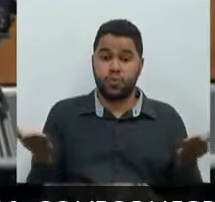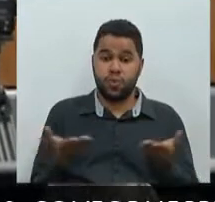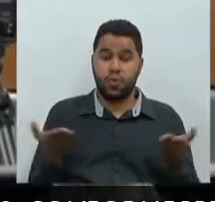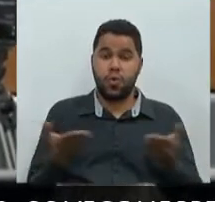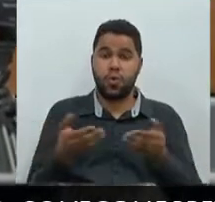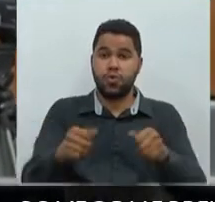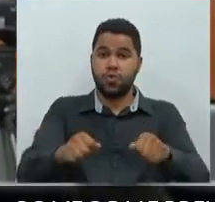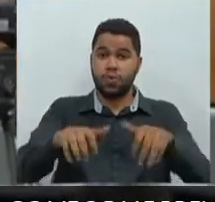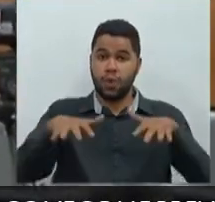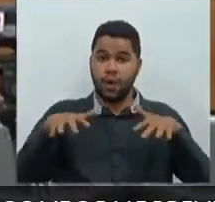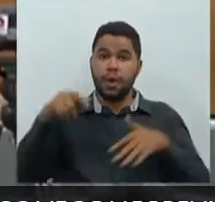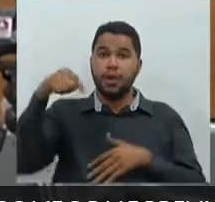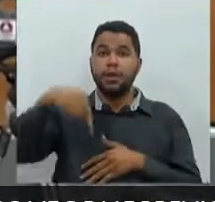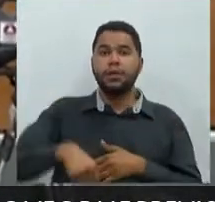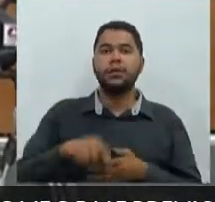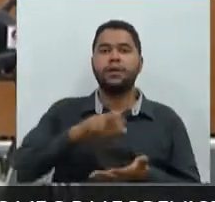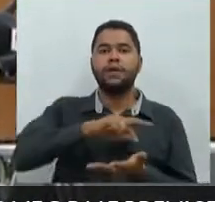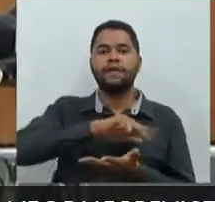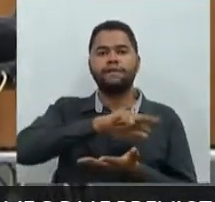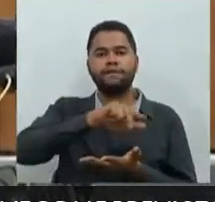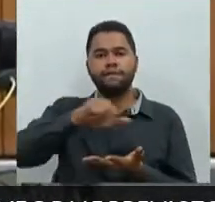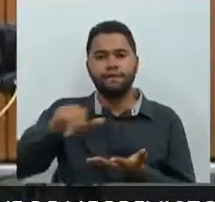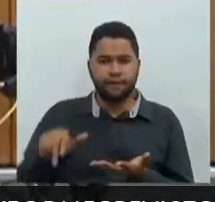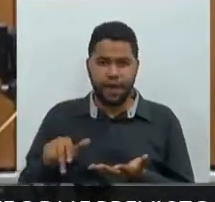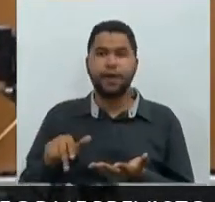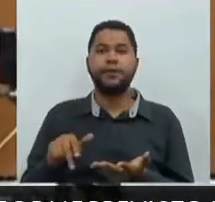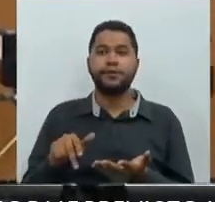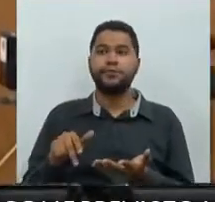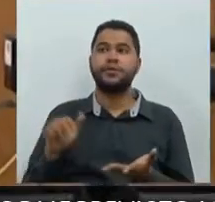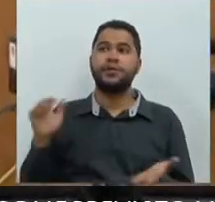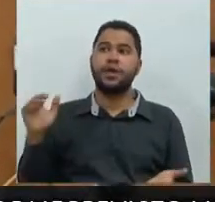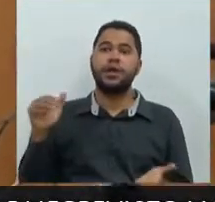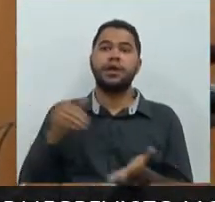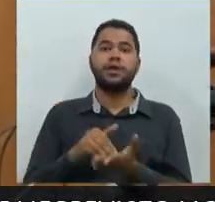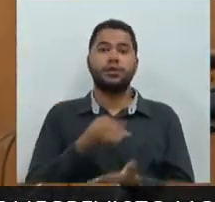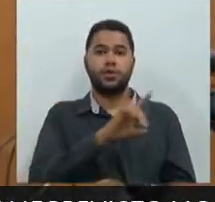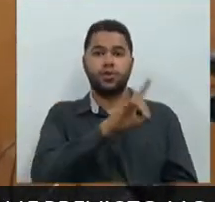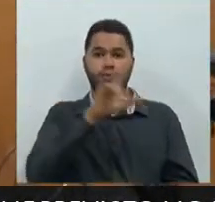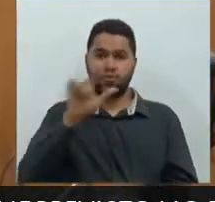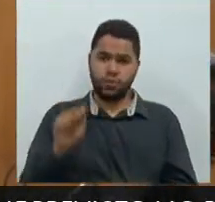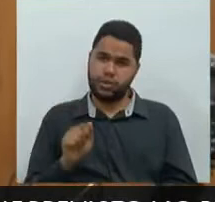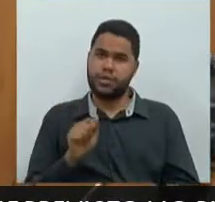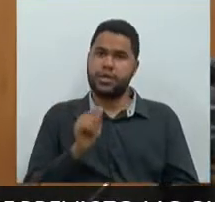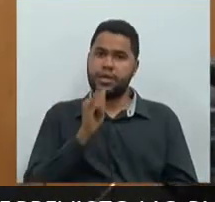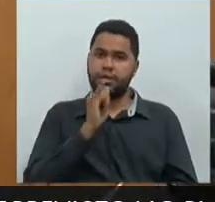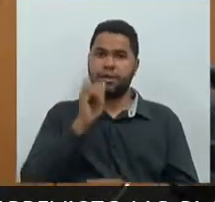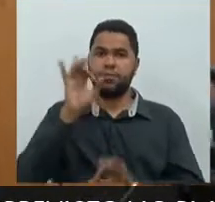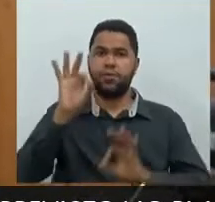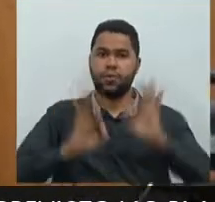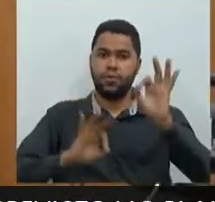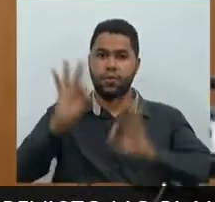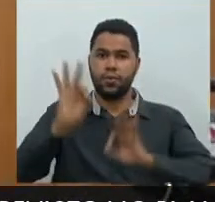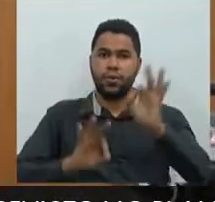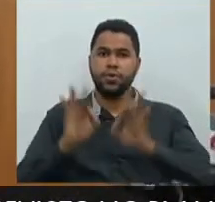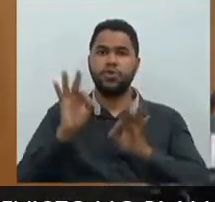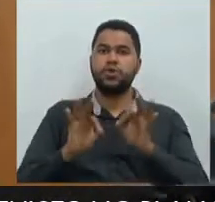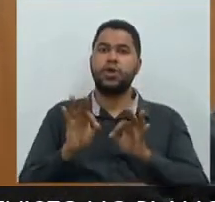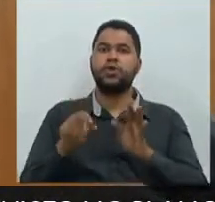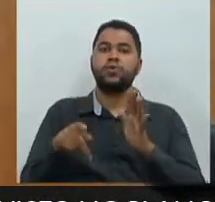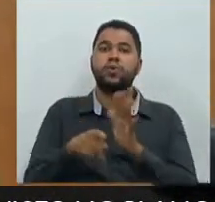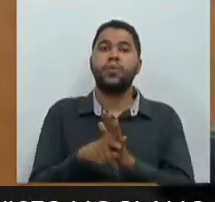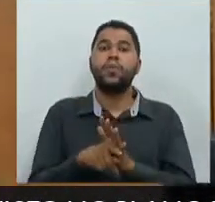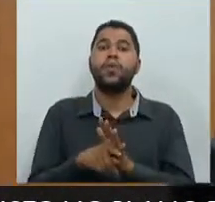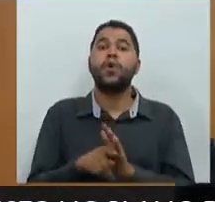Nós vamos ter aqui várias audiências até o grande dia, né? Nós temos um projeto aqui na Assembleia, que